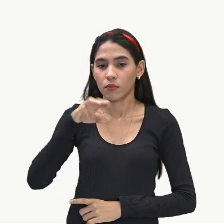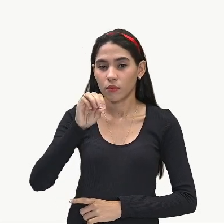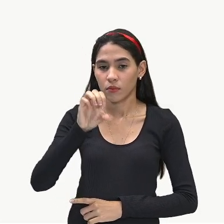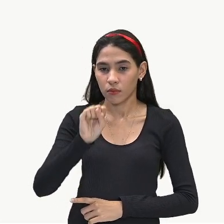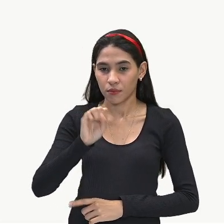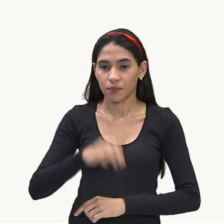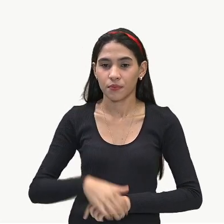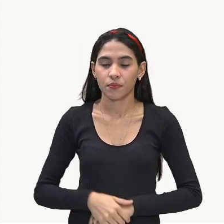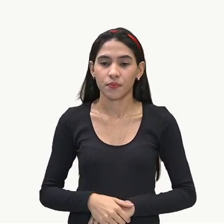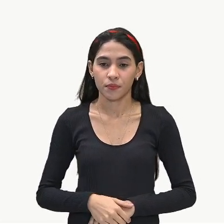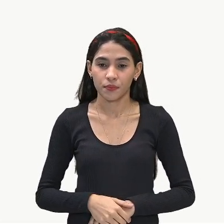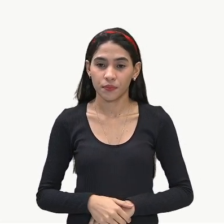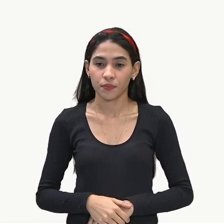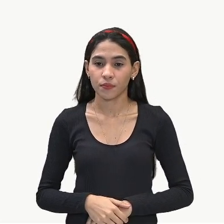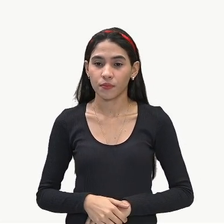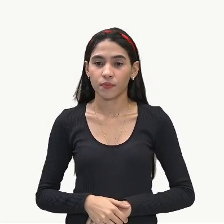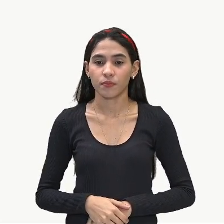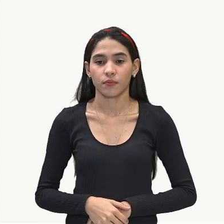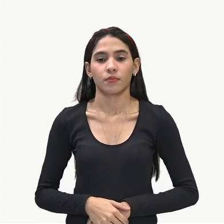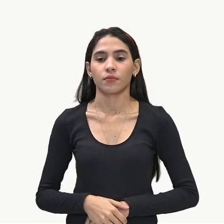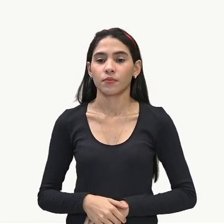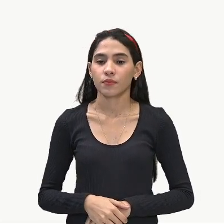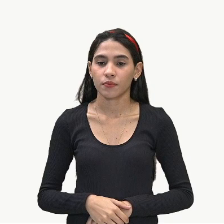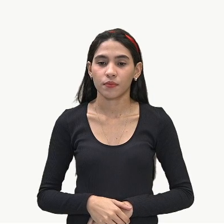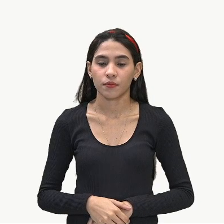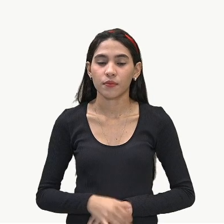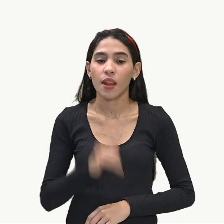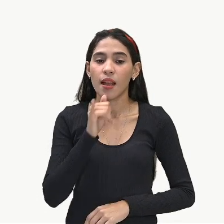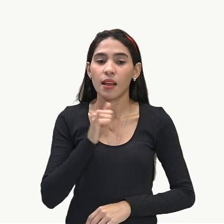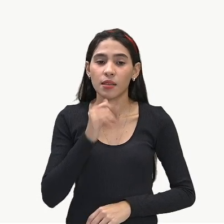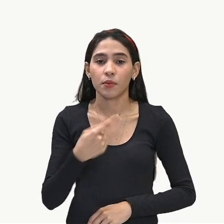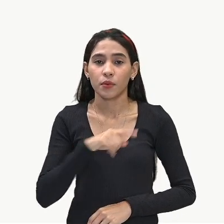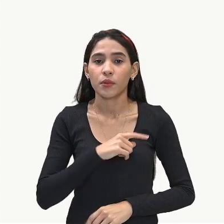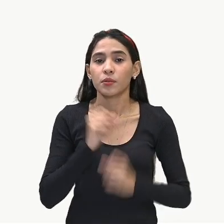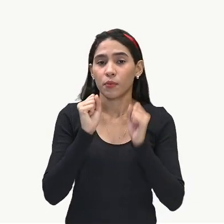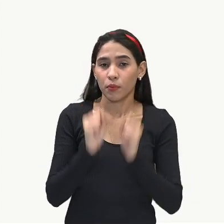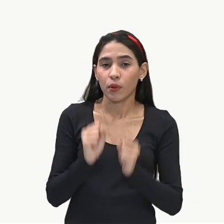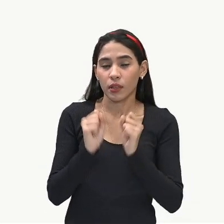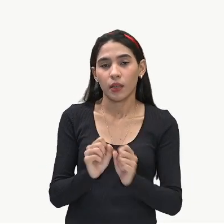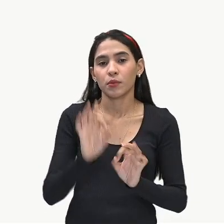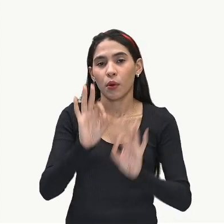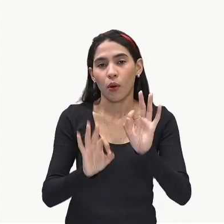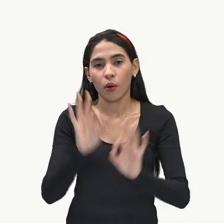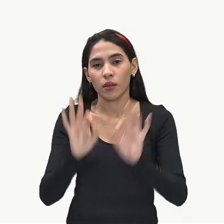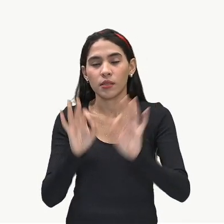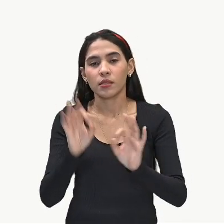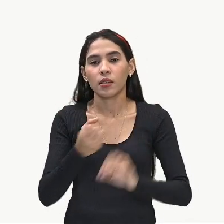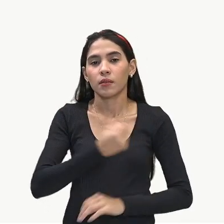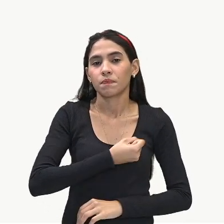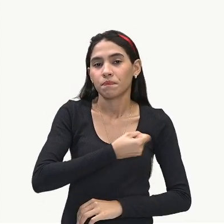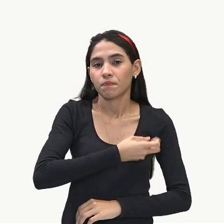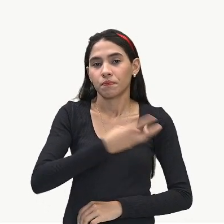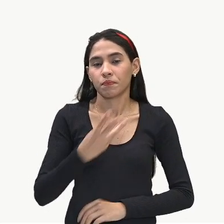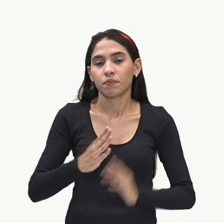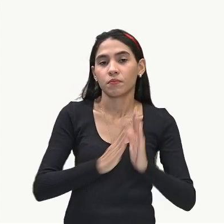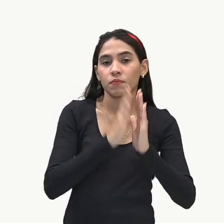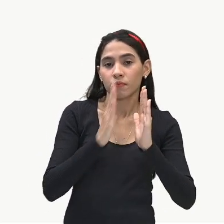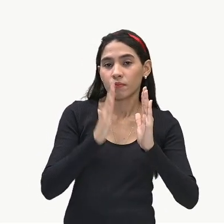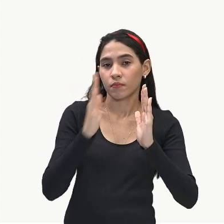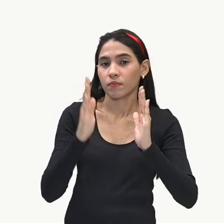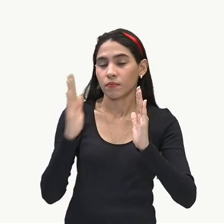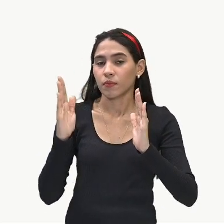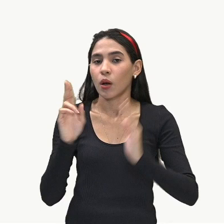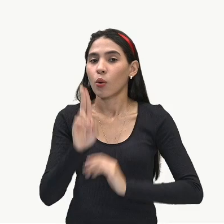aritmética e geométrica, tá? Por exemplo, podemos montar a sequência formada